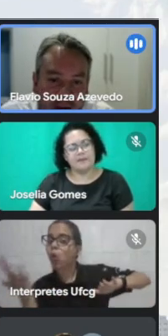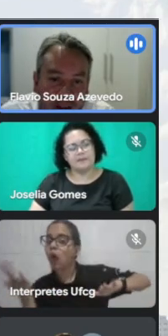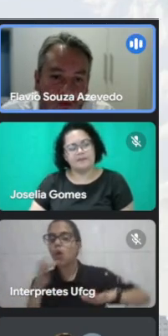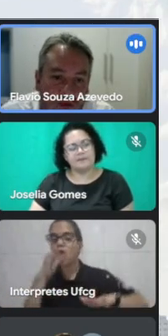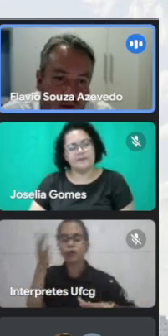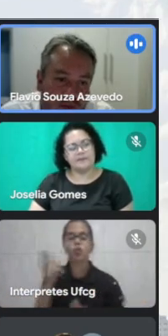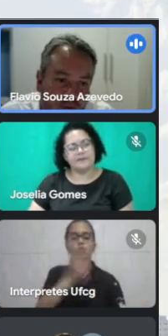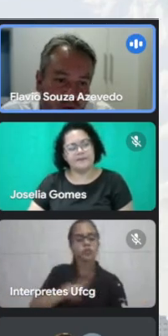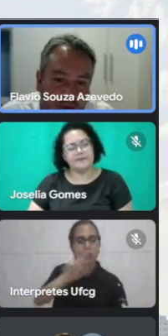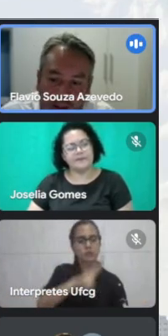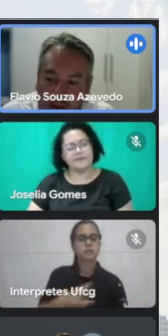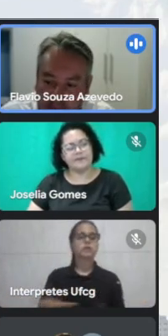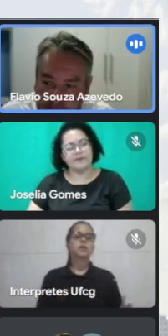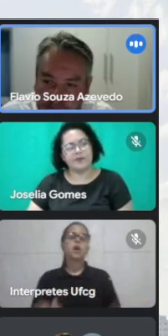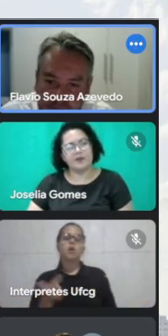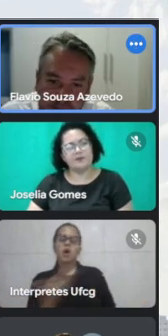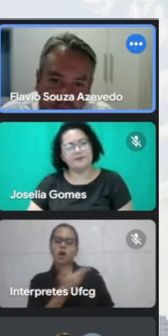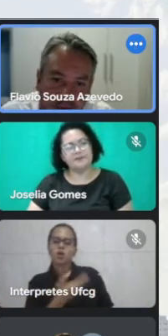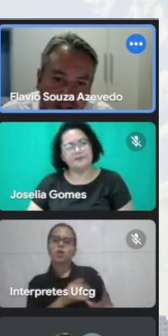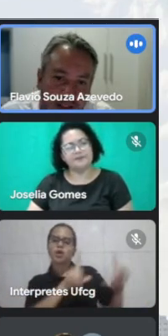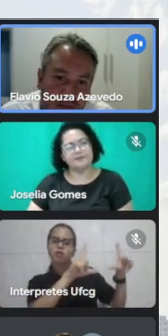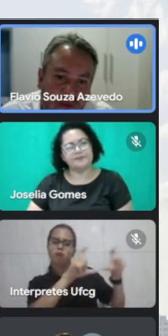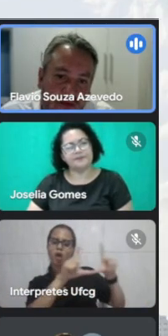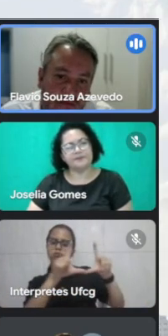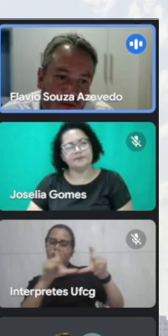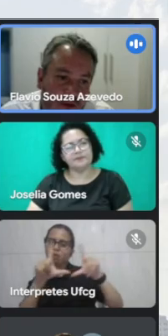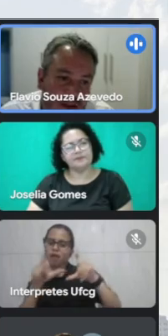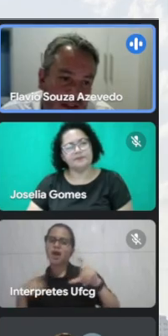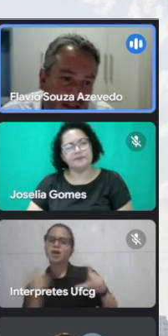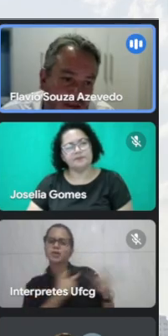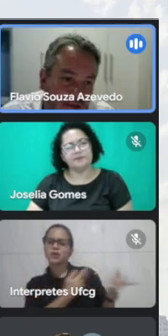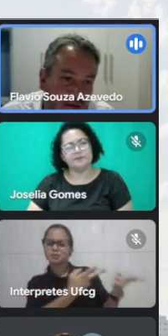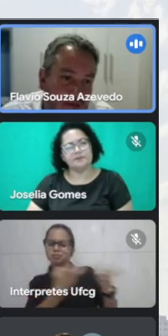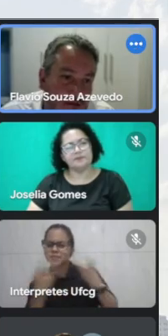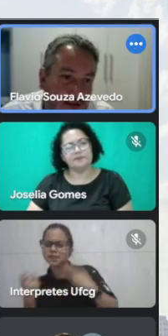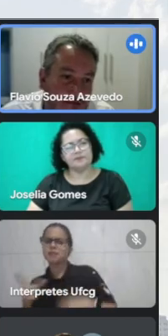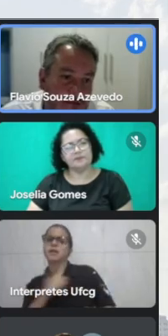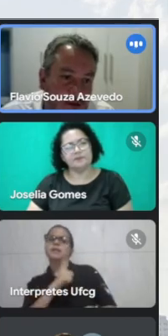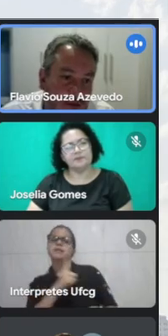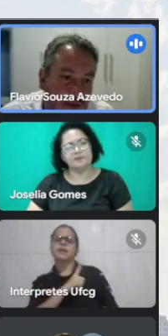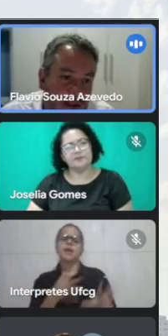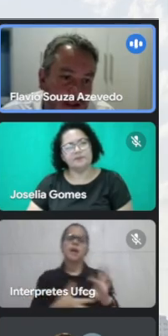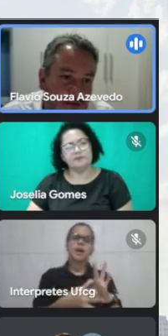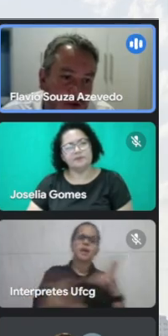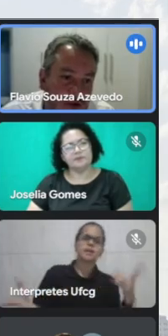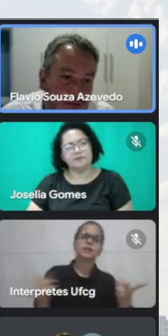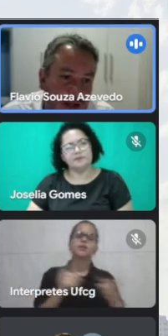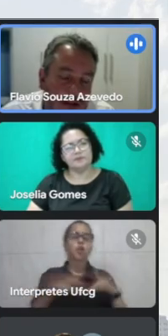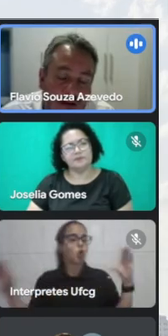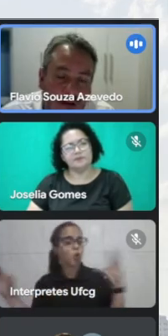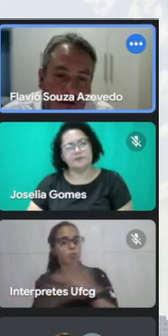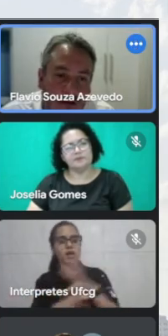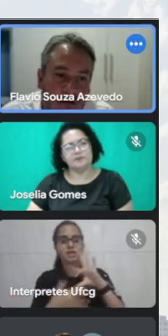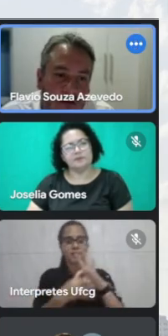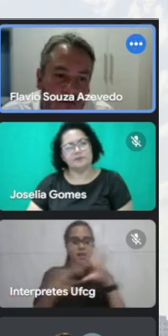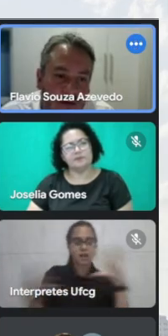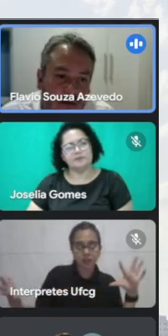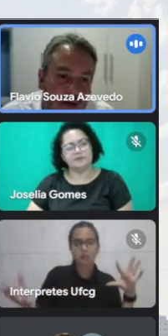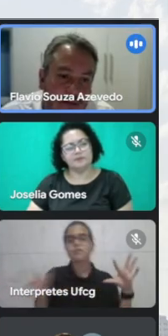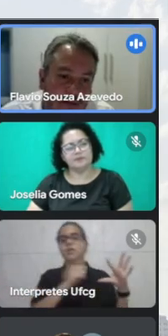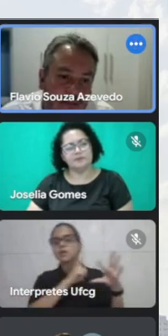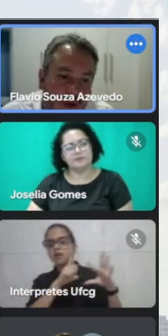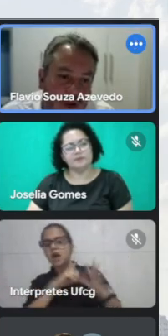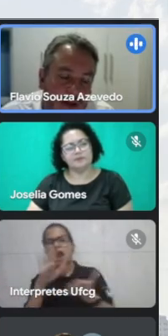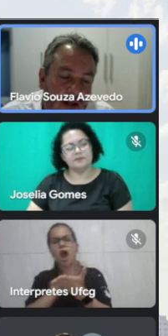Então, trago aí algumas fotos, né, que a gente pode ver a flutuante livre, né, totalmente livre, com algumas partes,